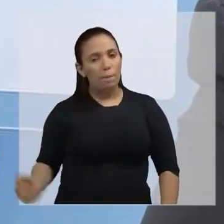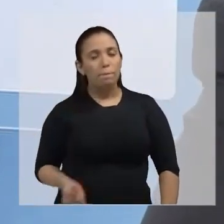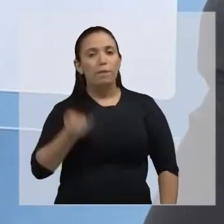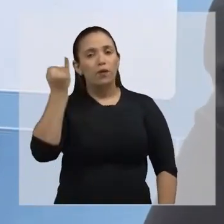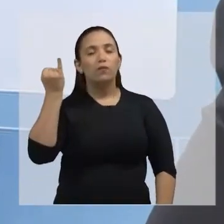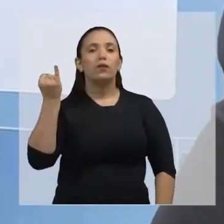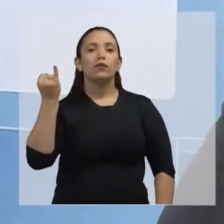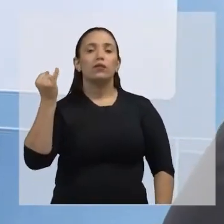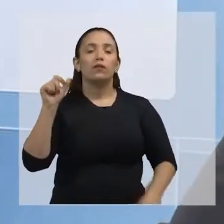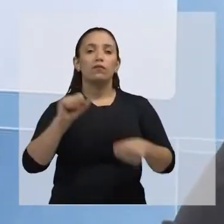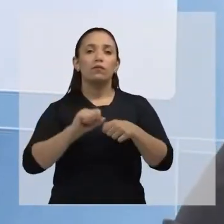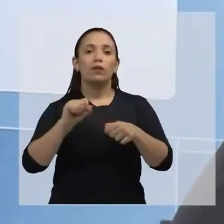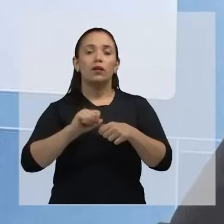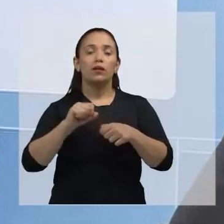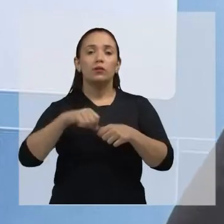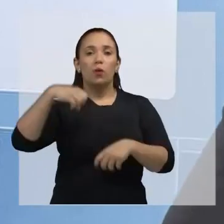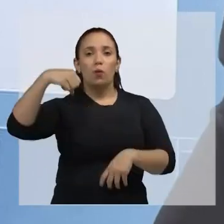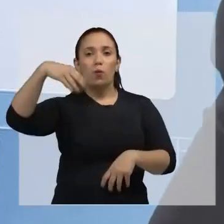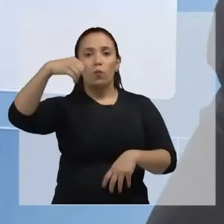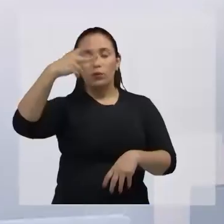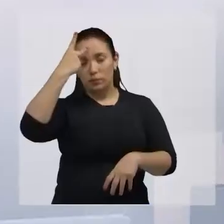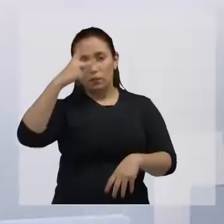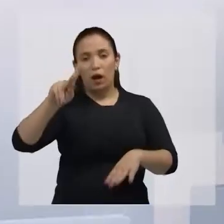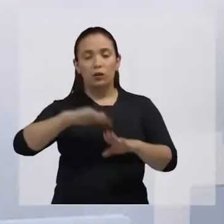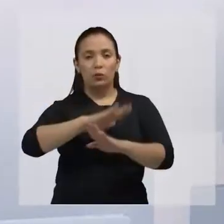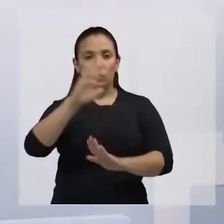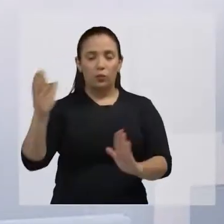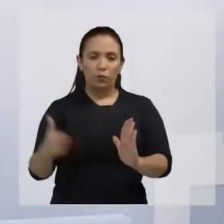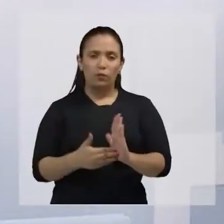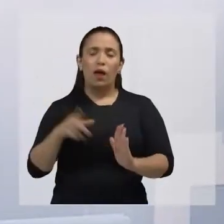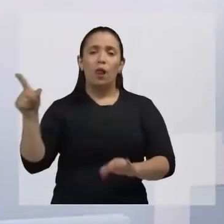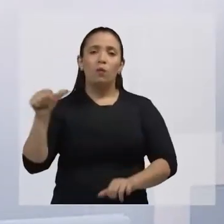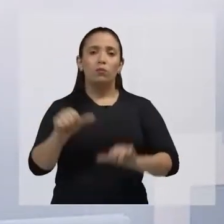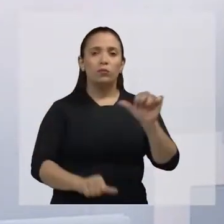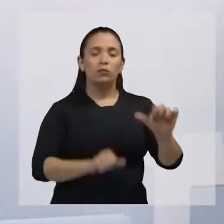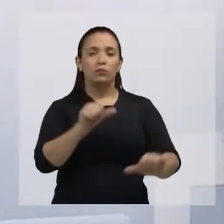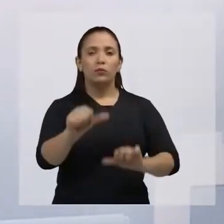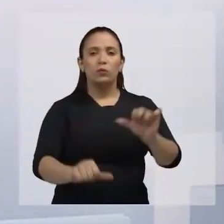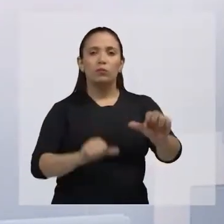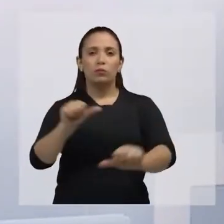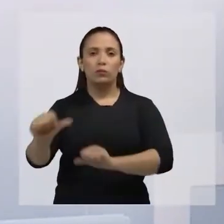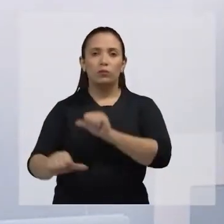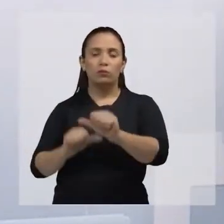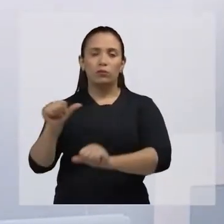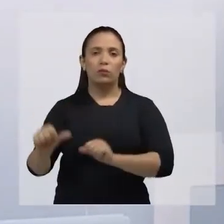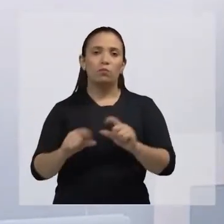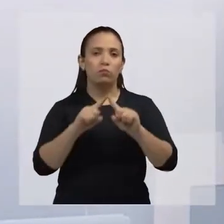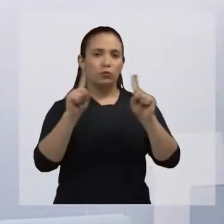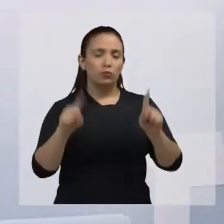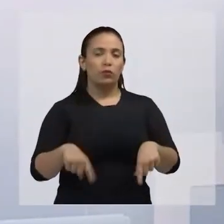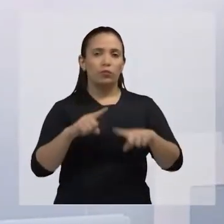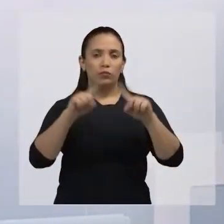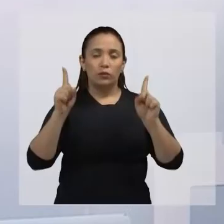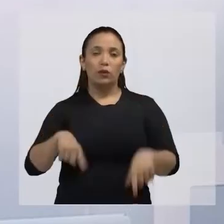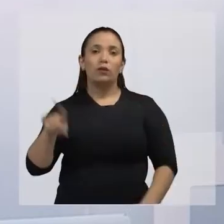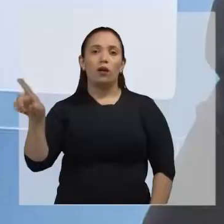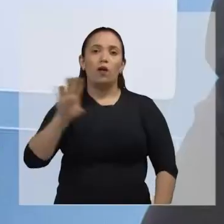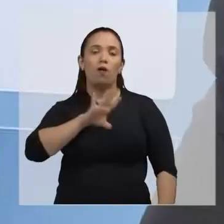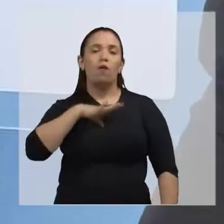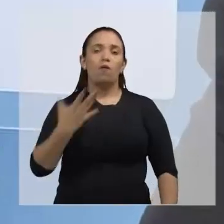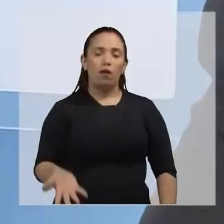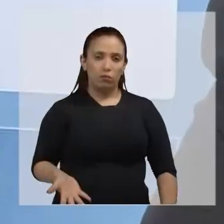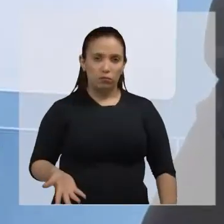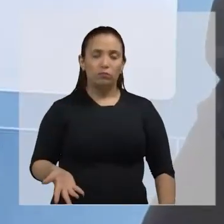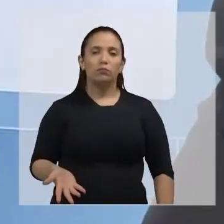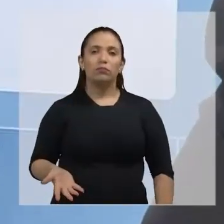Campo, fez o Luz para todos, né? Exatamente. Fez uma série de mudanças salutáveis à sociedade. Teve a coragem de fazer